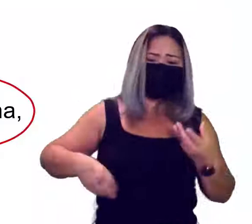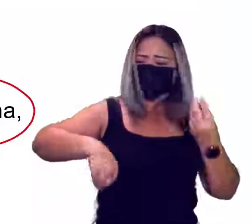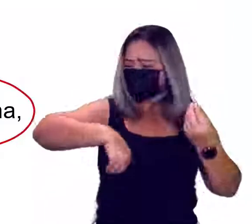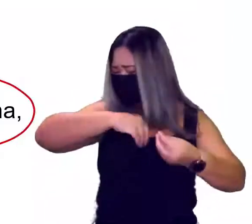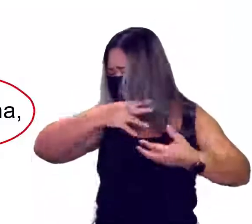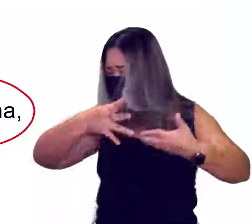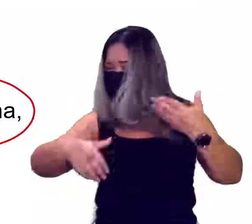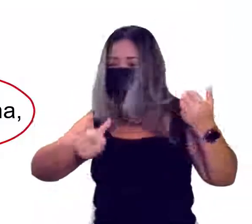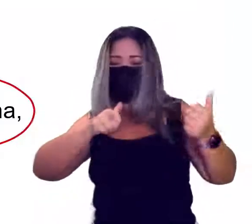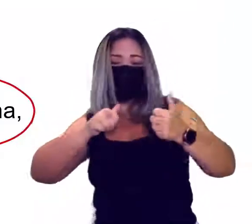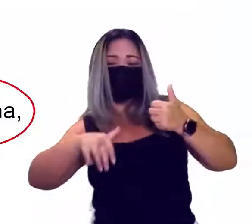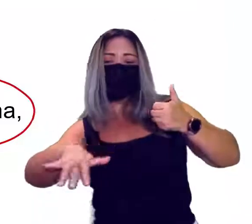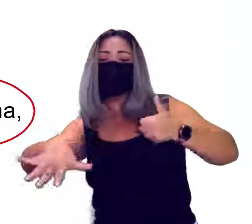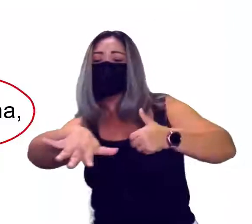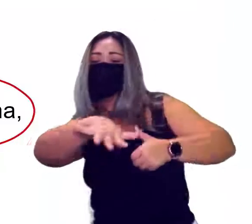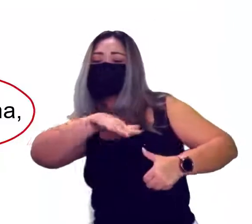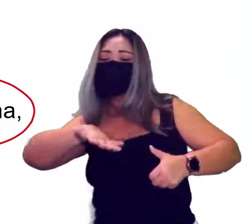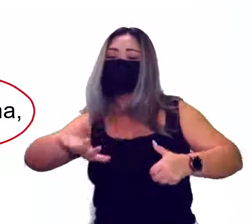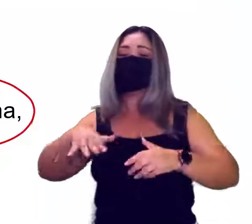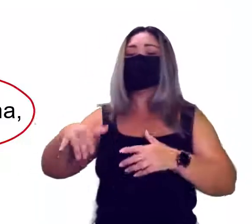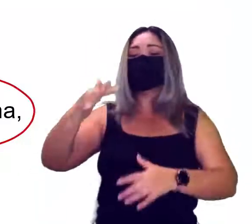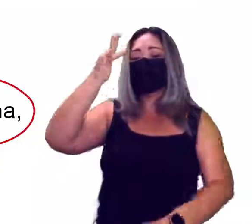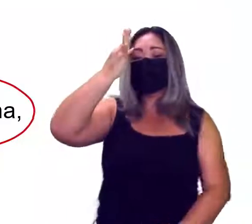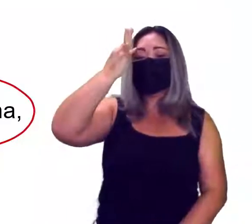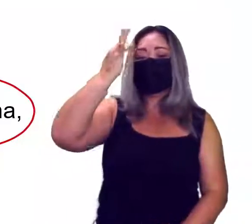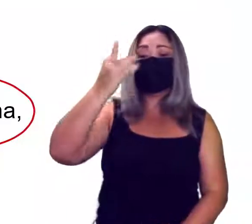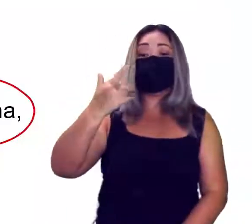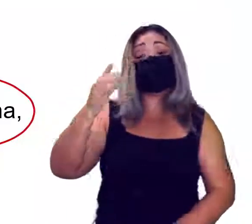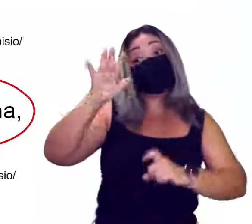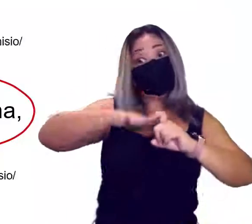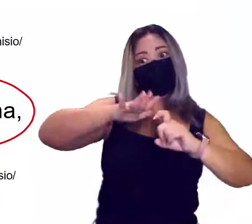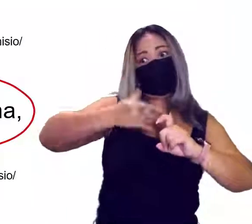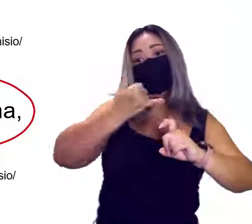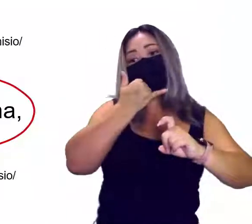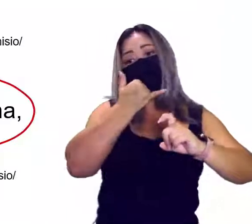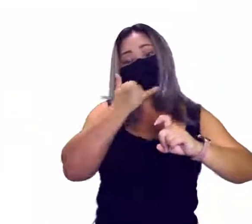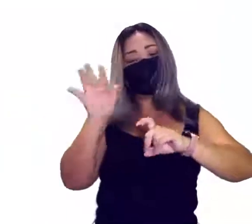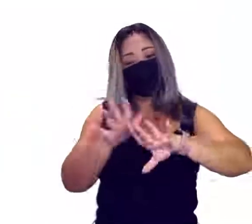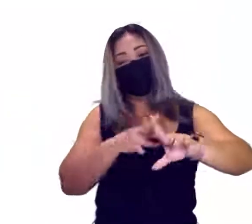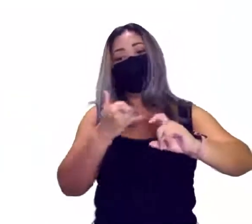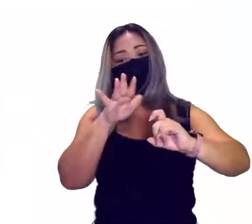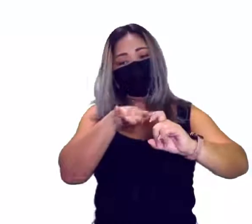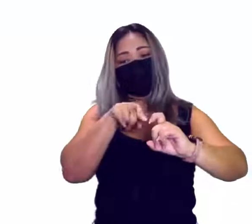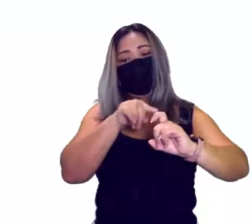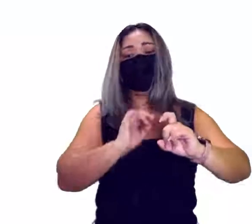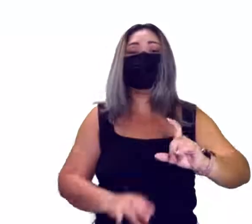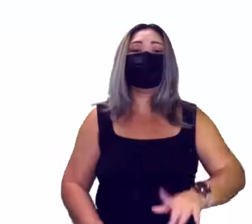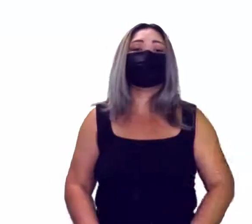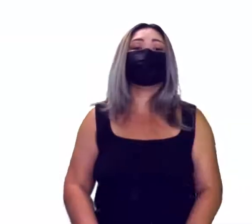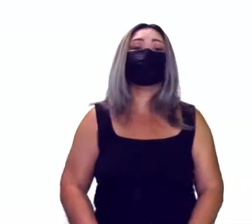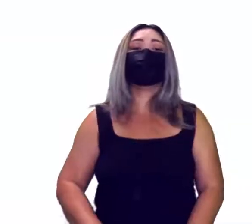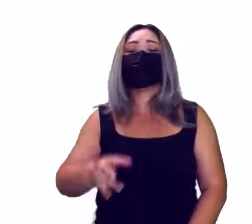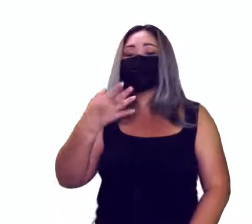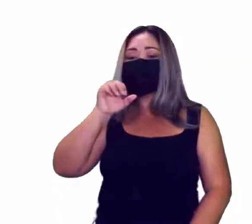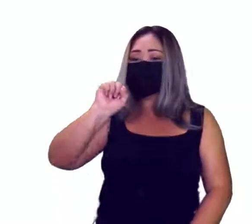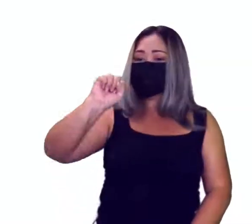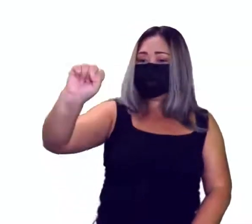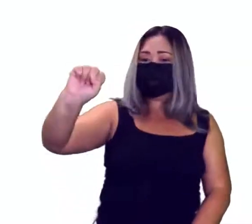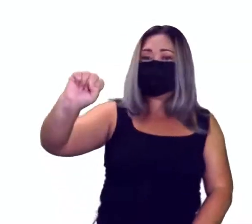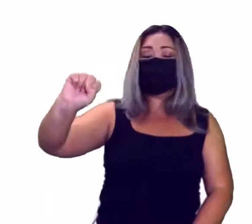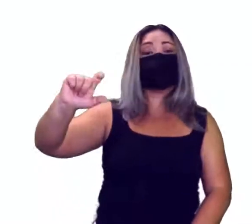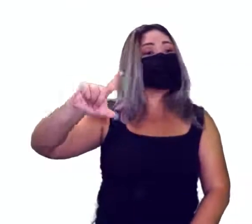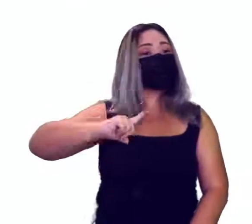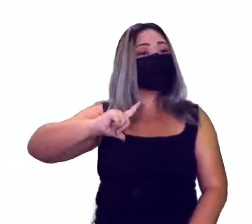desregrada no âmbito da filosofia, da mitologia, desculpa. Os heróis semideuses, temos também